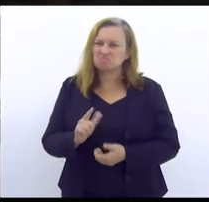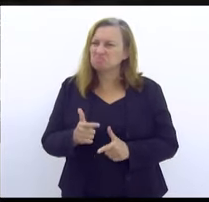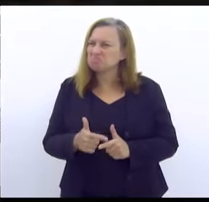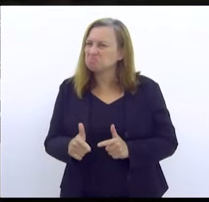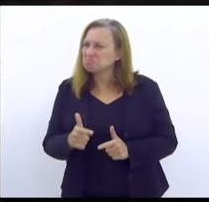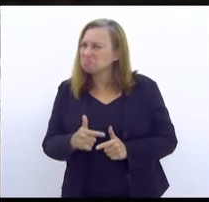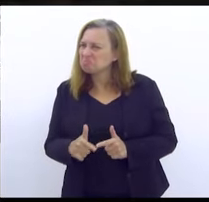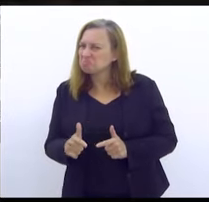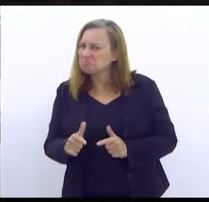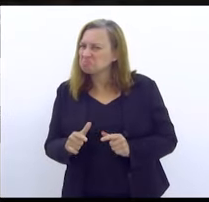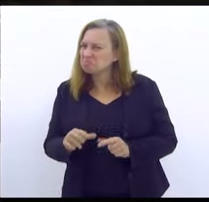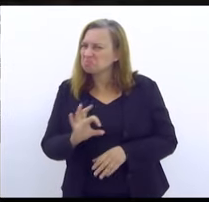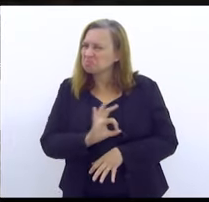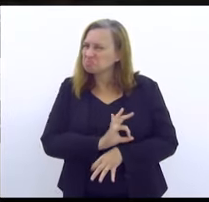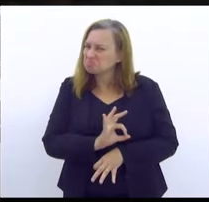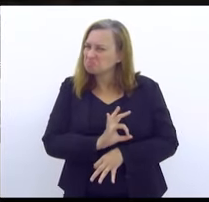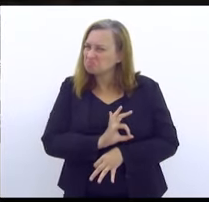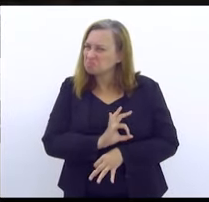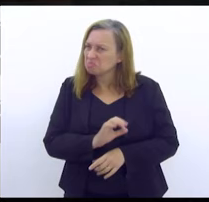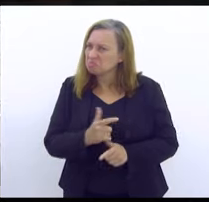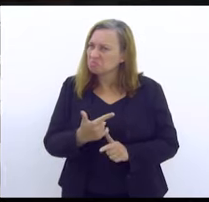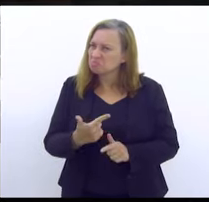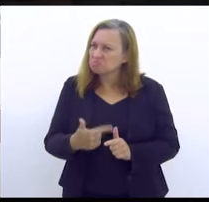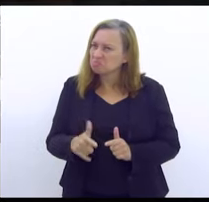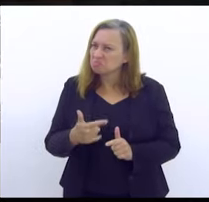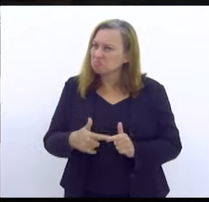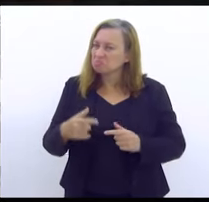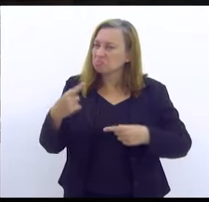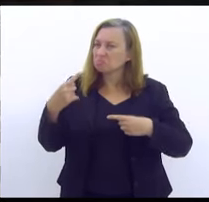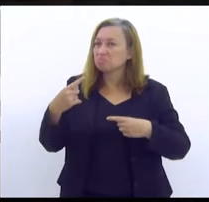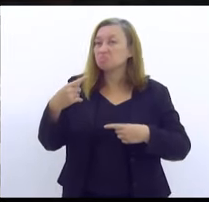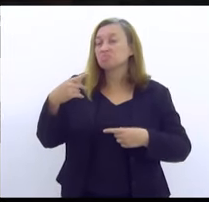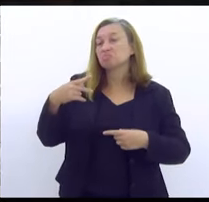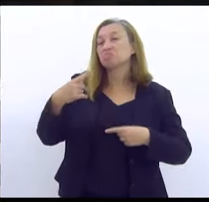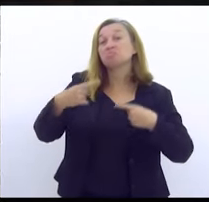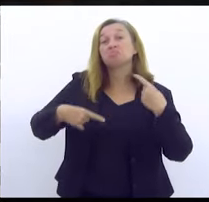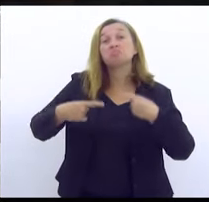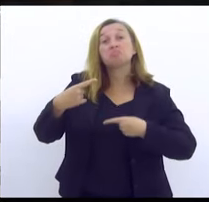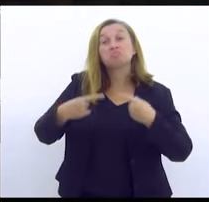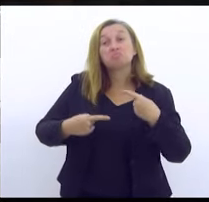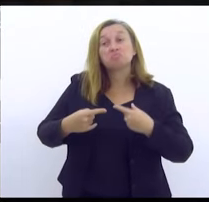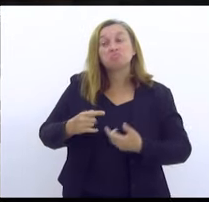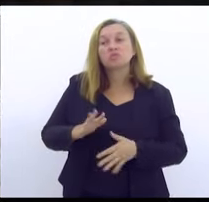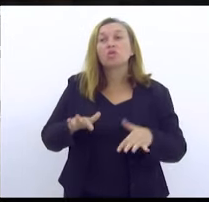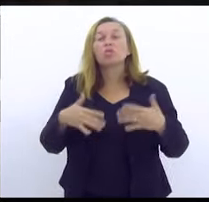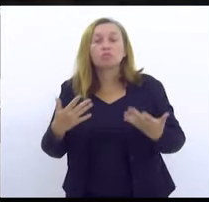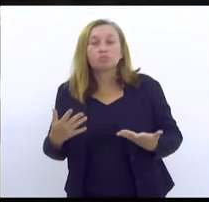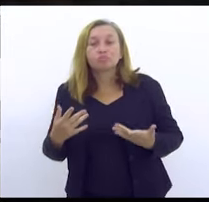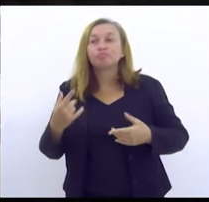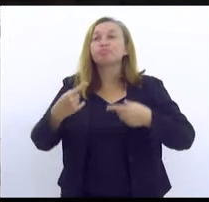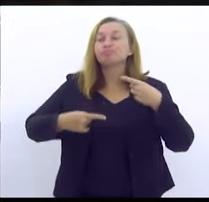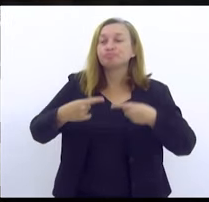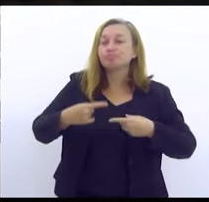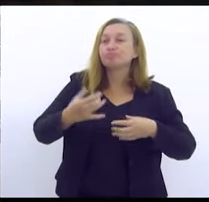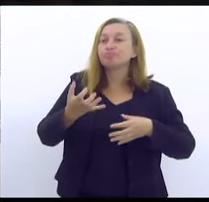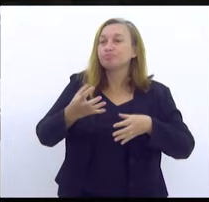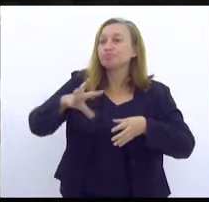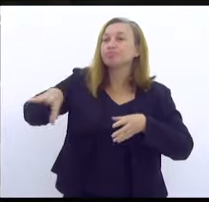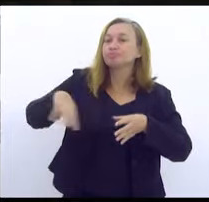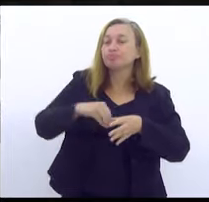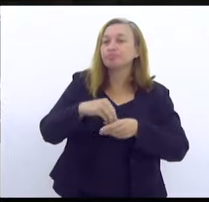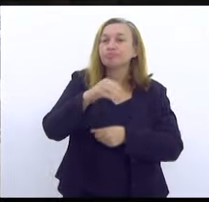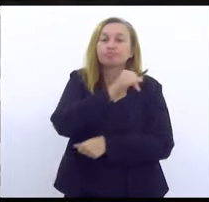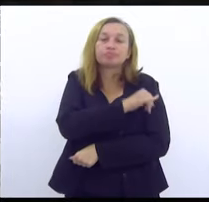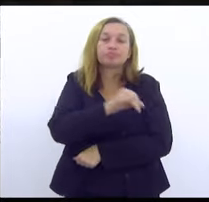de polícia, é problema de política. Qual é a política que a gente quer que seja implementada no Rio de Janeiro